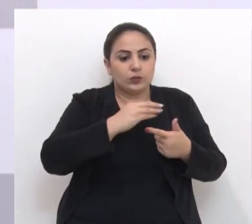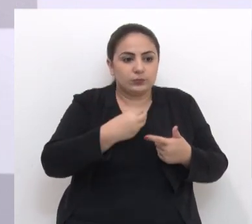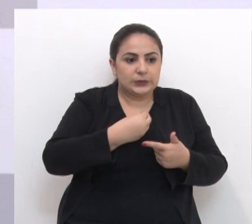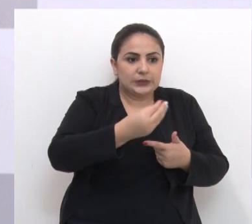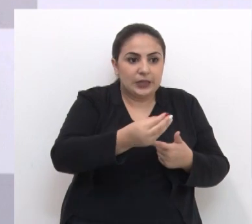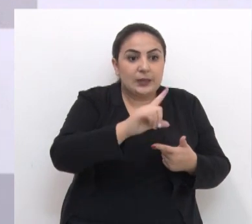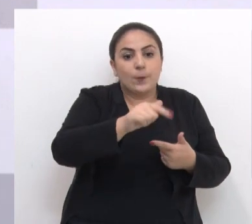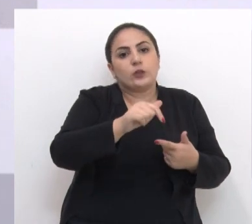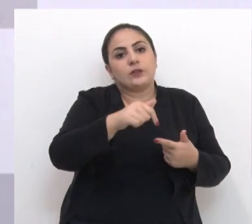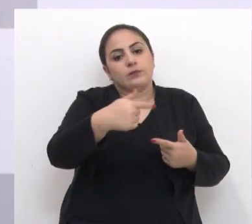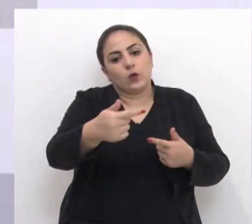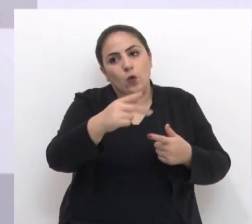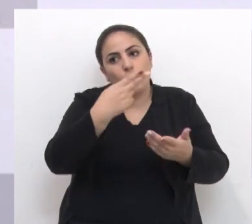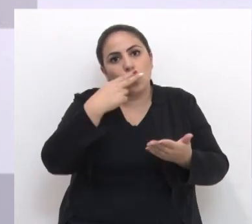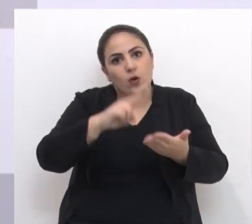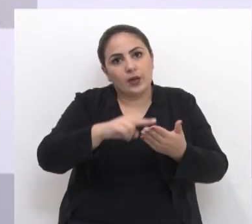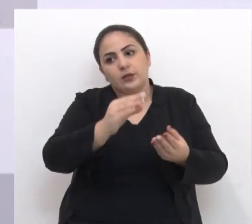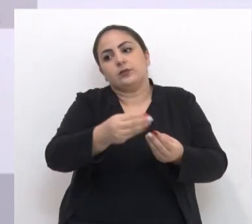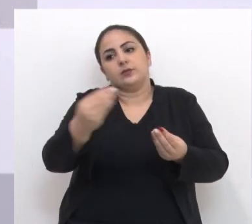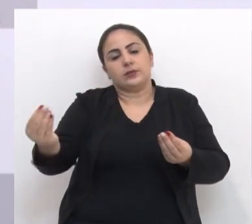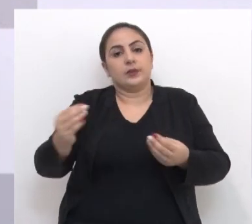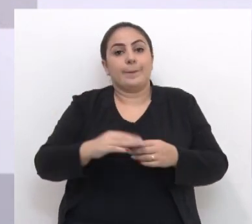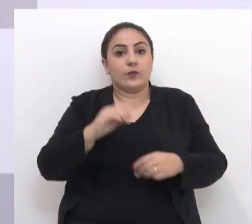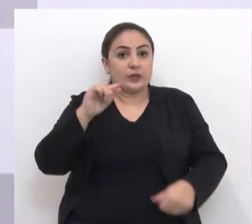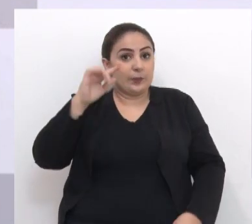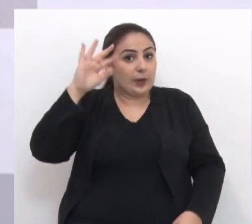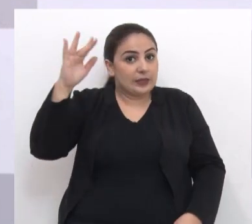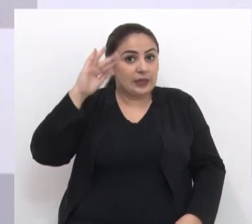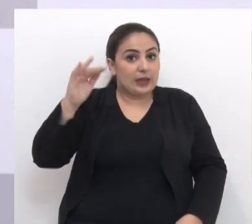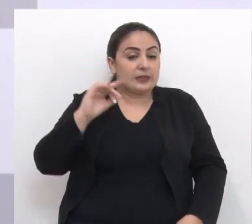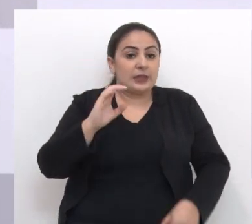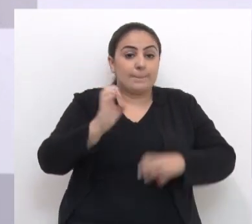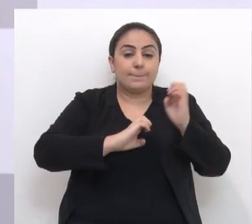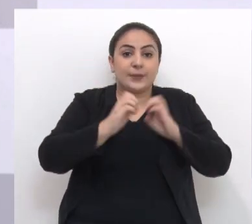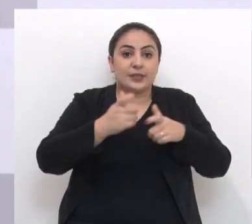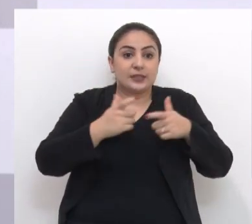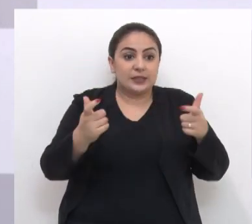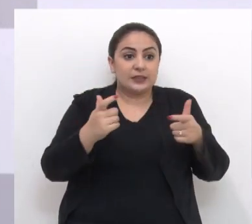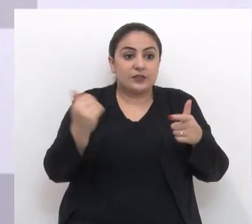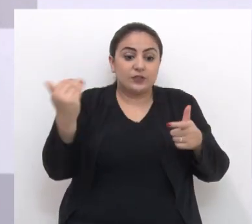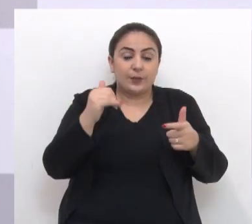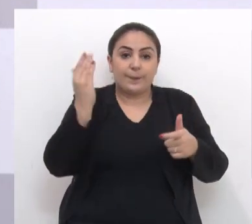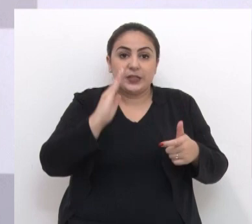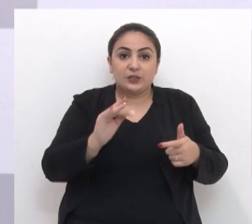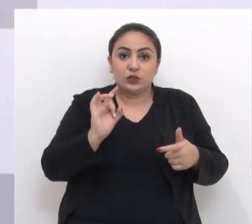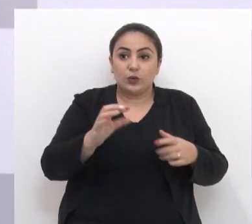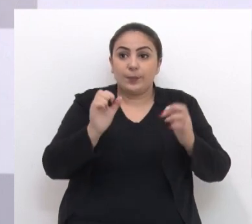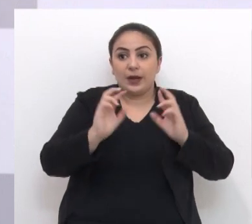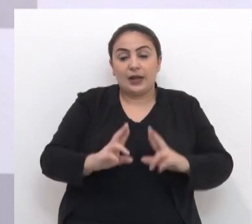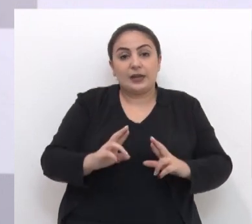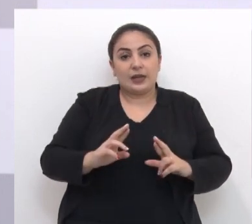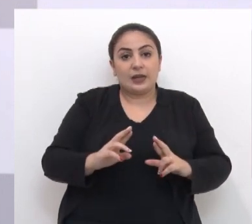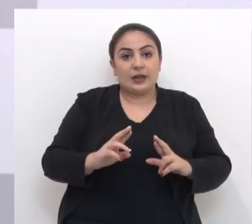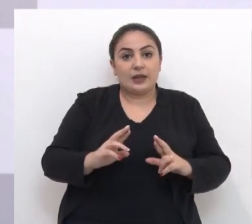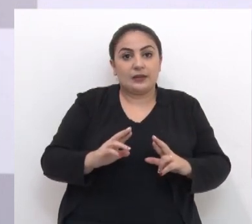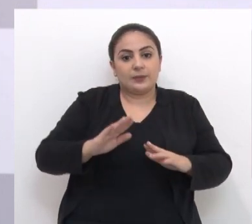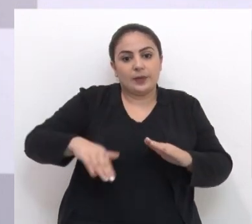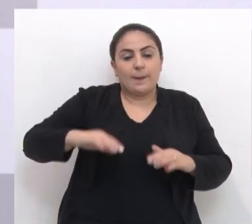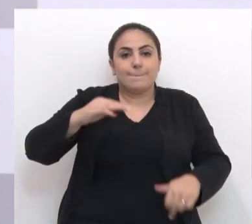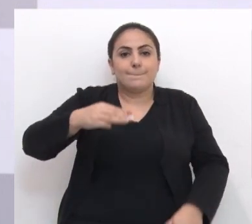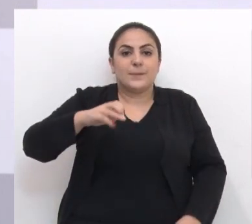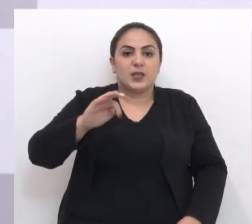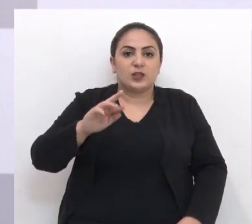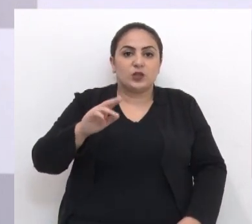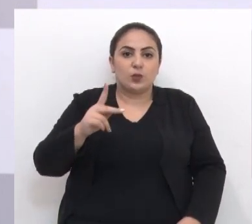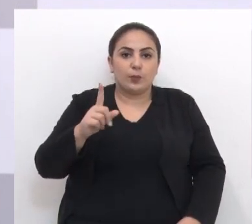repostadas no Correio. Para vocês terem uma noção, essas grandes empresas querem vir para o Brasil, mas só para a área metropolitana. Exemplo, aqui em